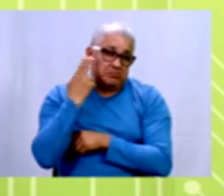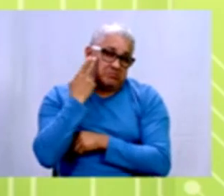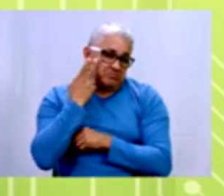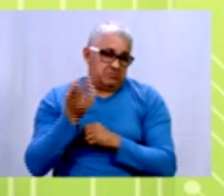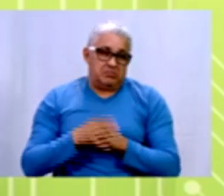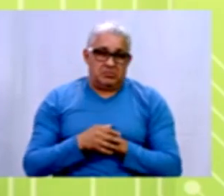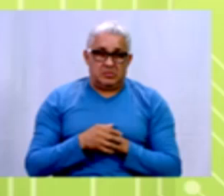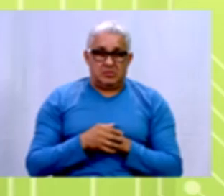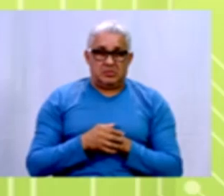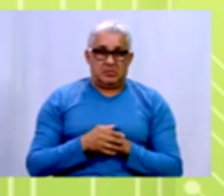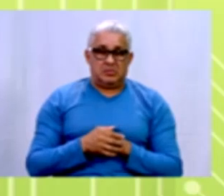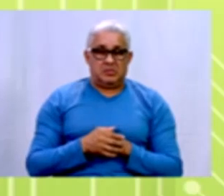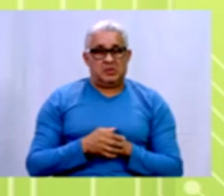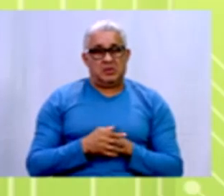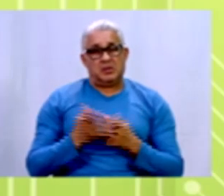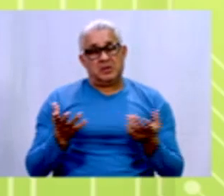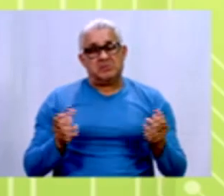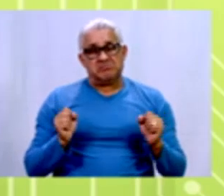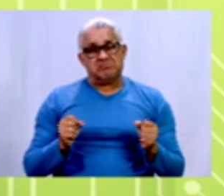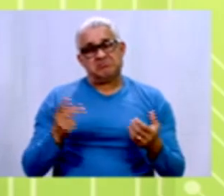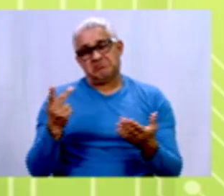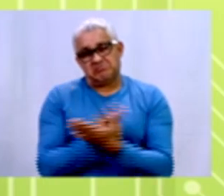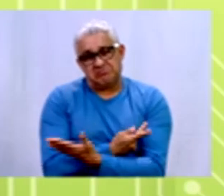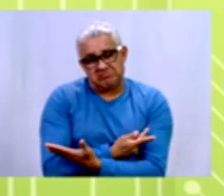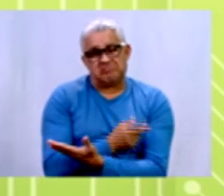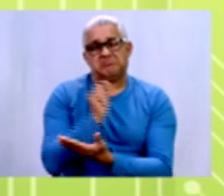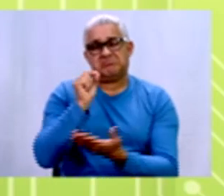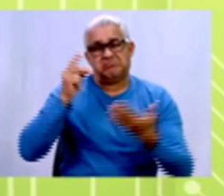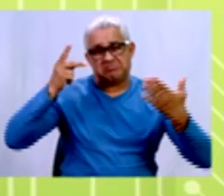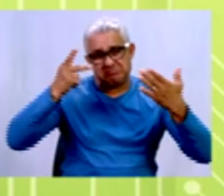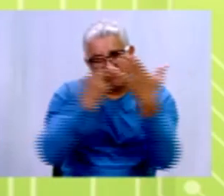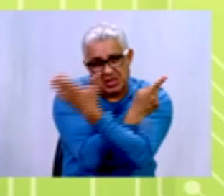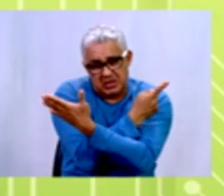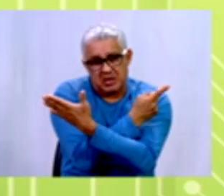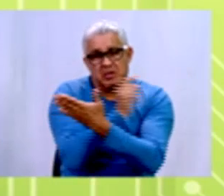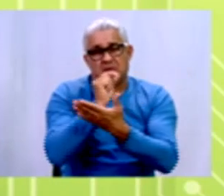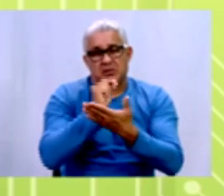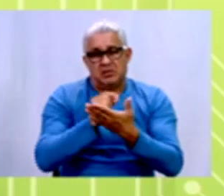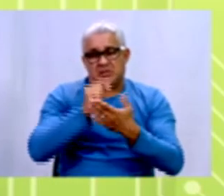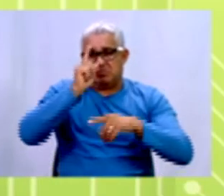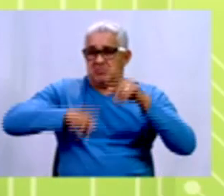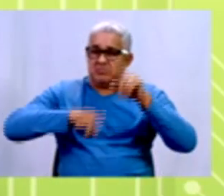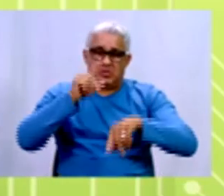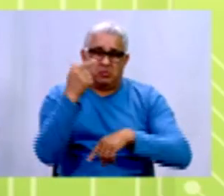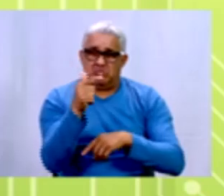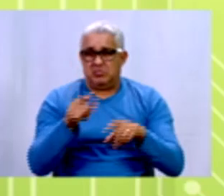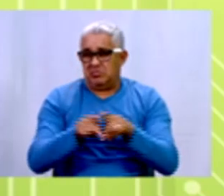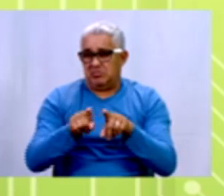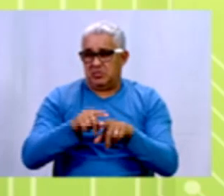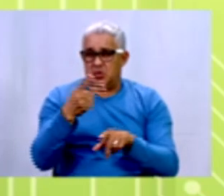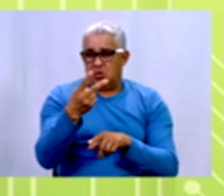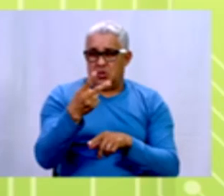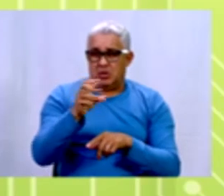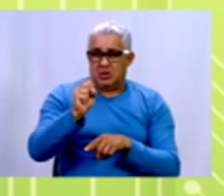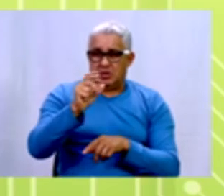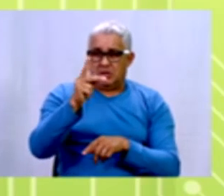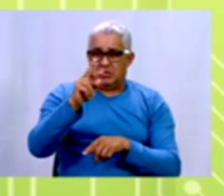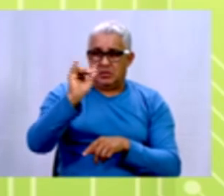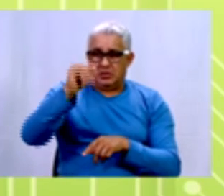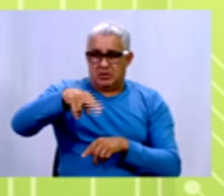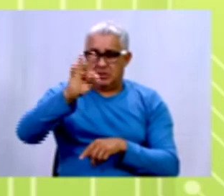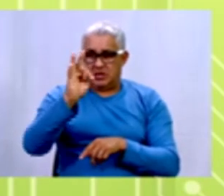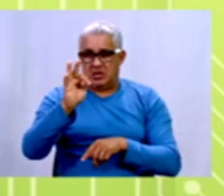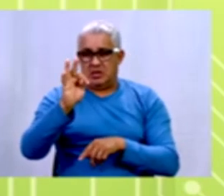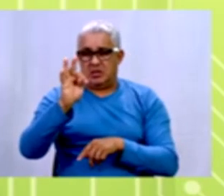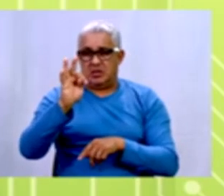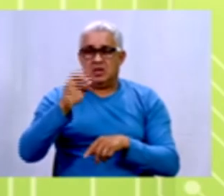eventualmente, entre um sprint e outro, pode até não se ter efetivamente ali um produto, mas no máximo em 2 sprints, numa segunda, com certeza